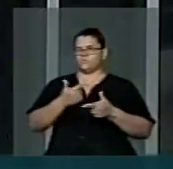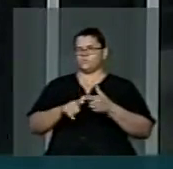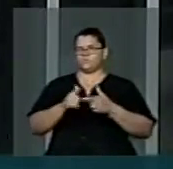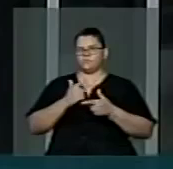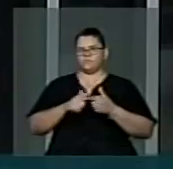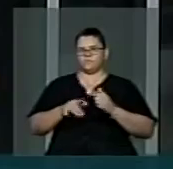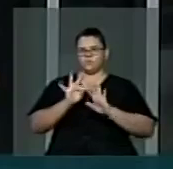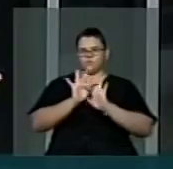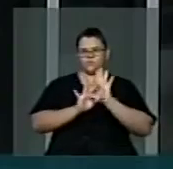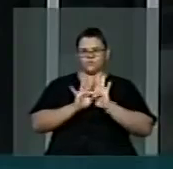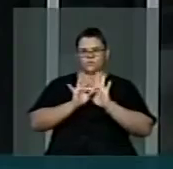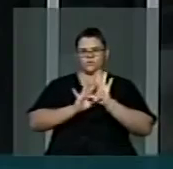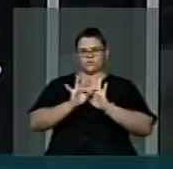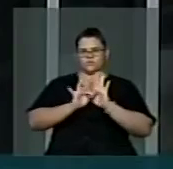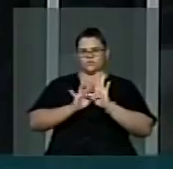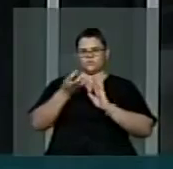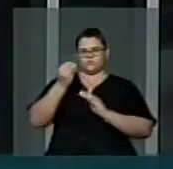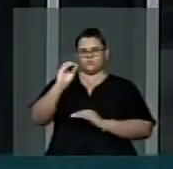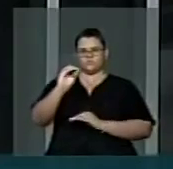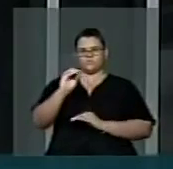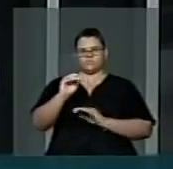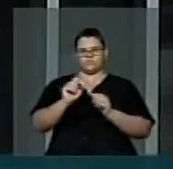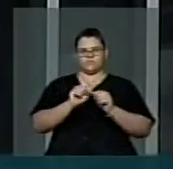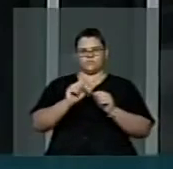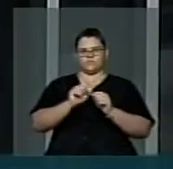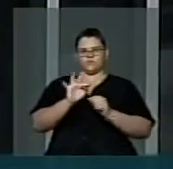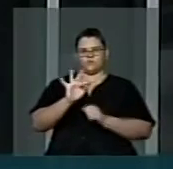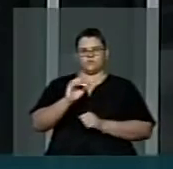texto que formata